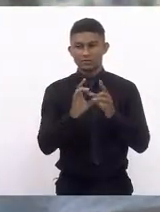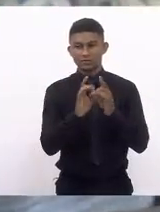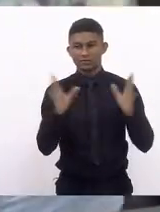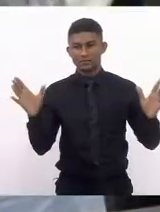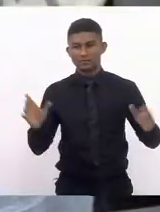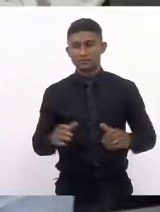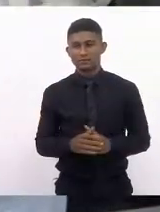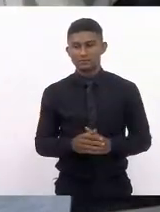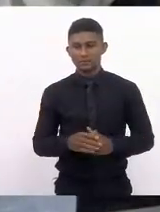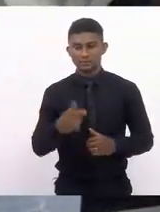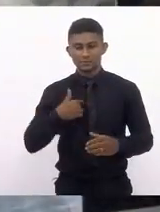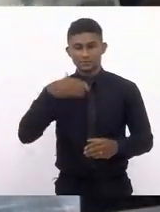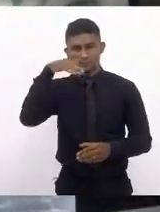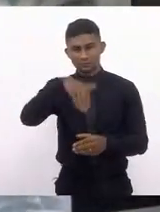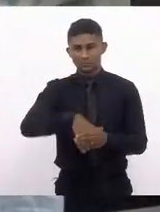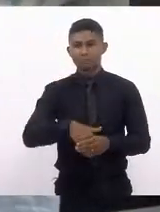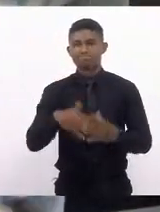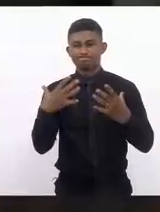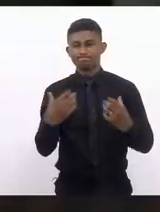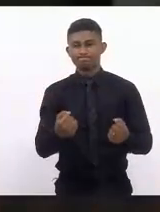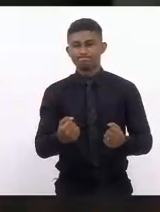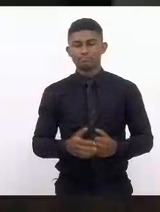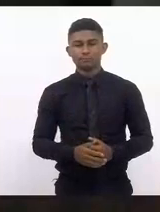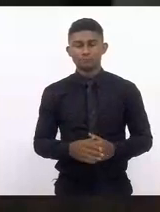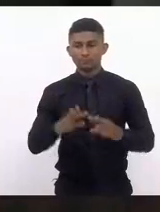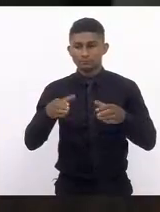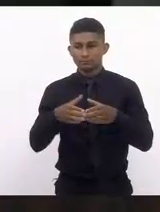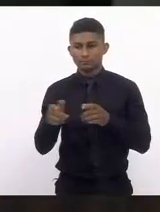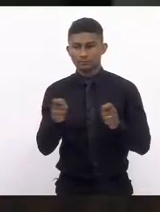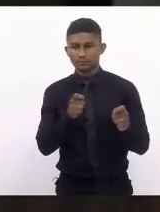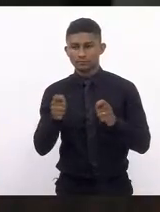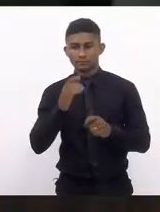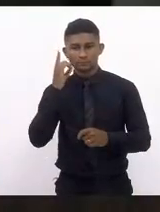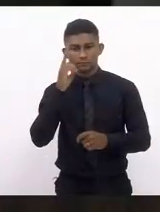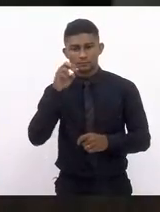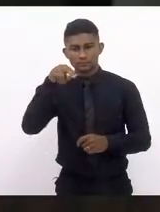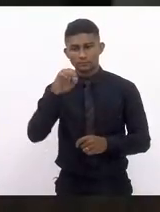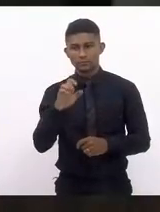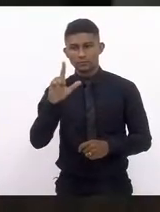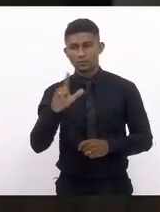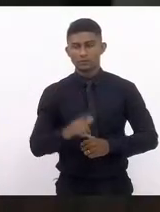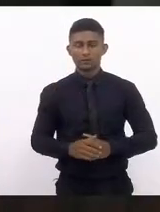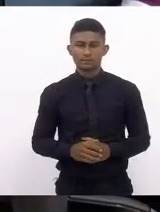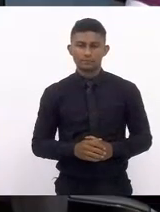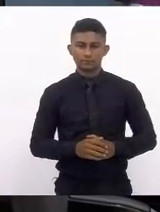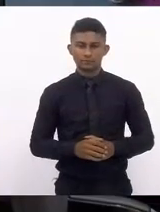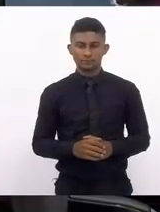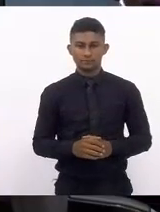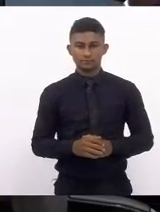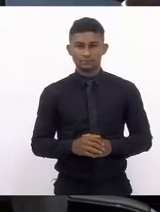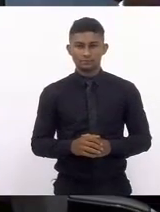Camará eu volto favorável seu presente ela começou a economia a deputada Noel de Carvalho